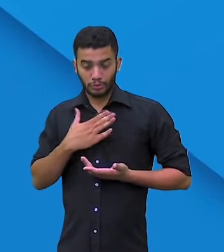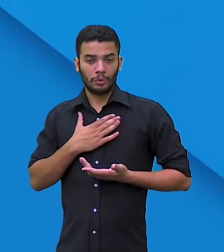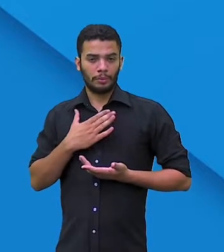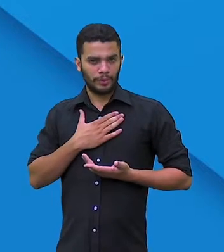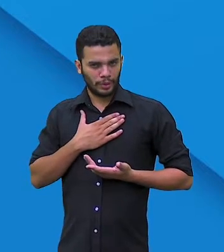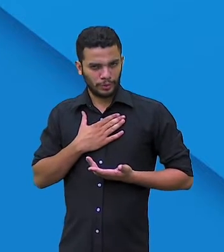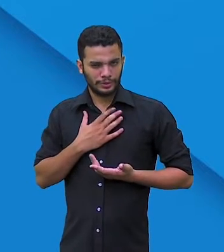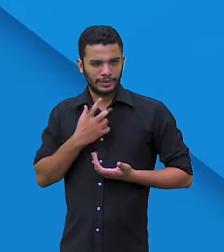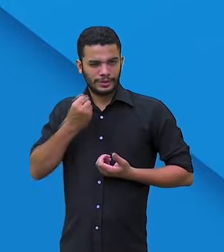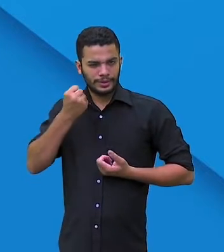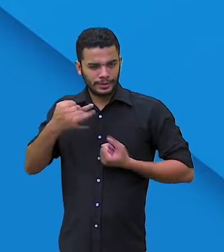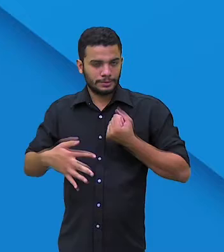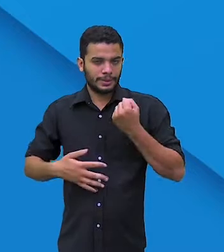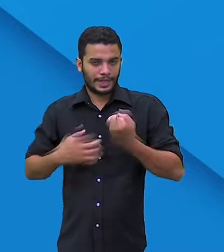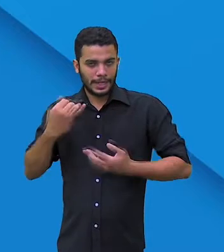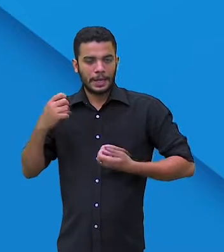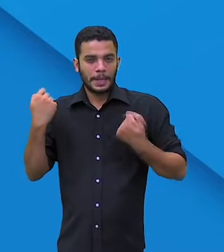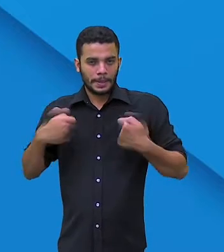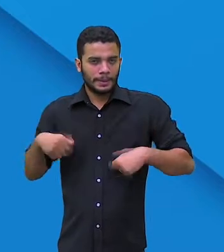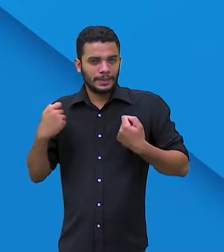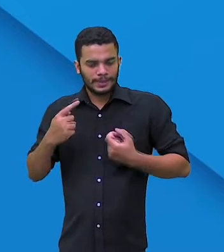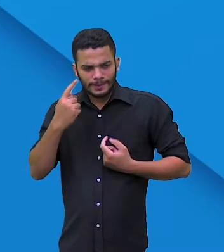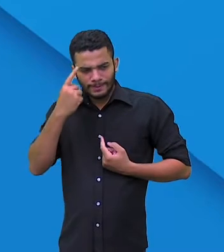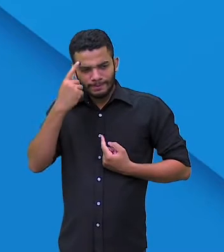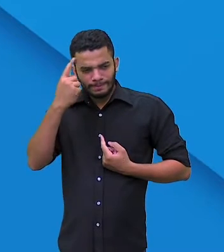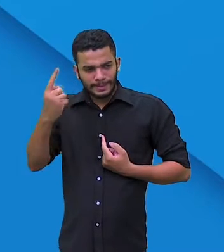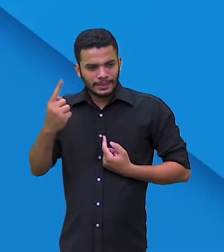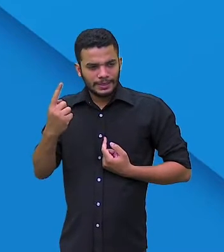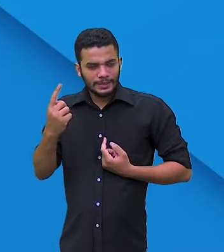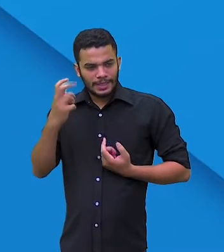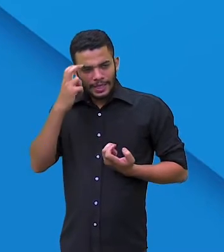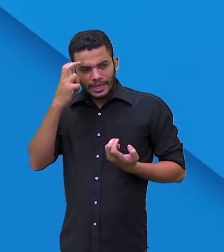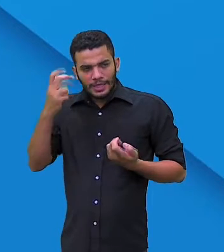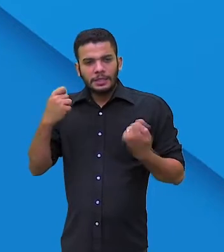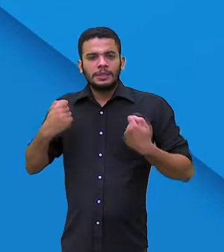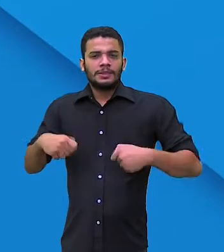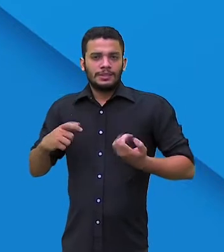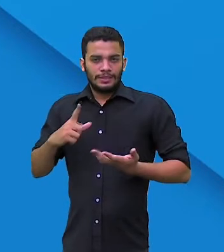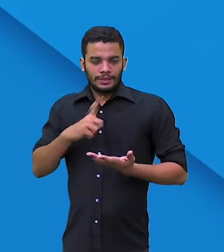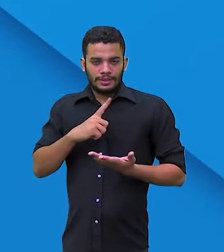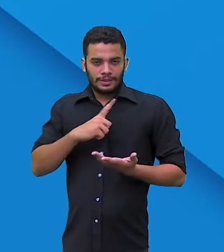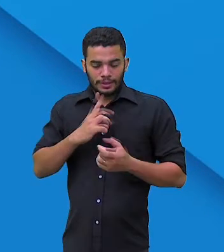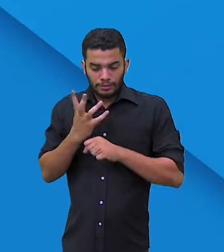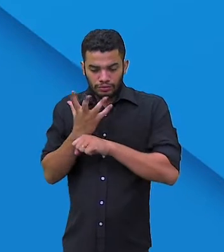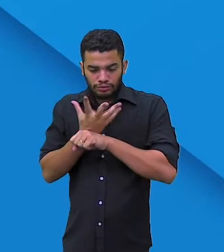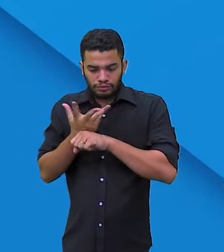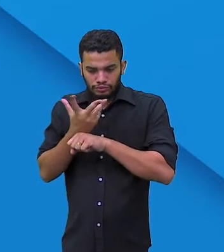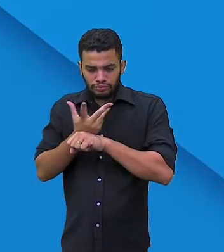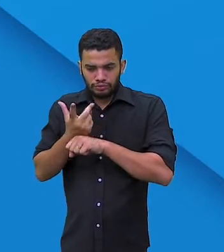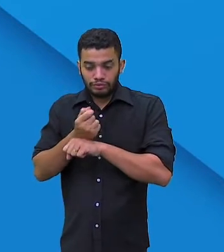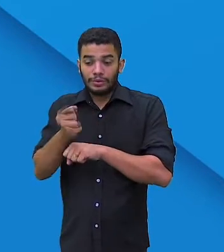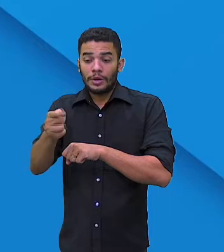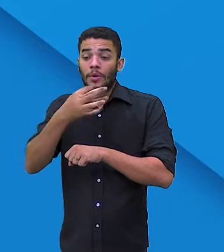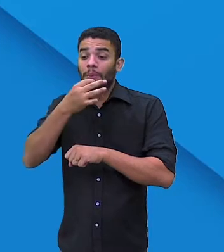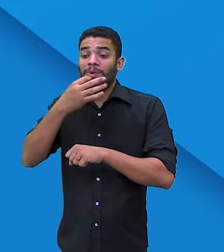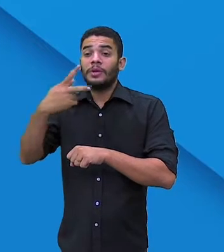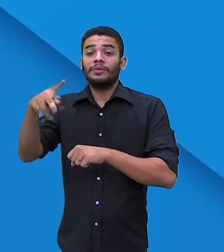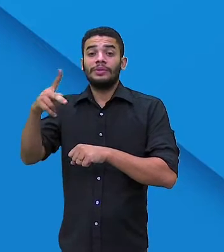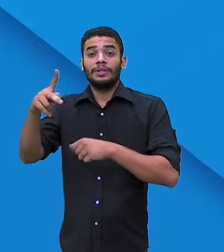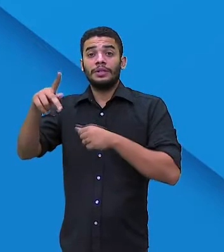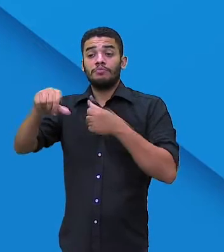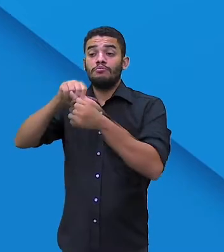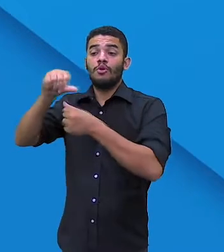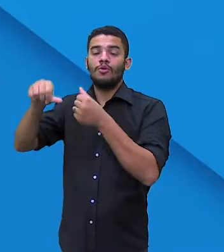tá? Tem essa chamada, né? Persuadir, né? Que é esse poder de você convencer o outro, tá?